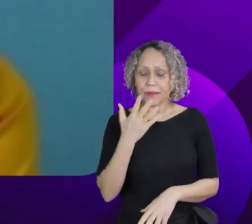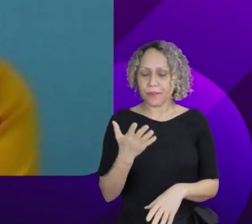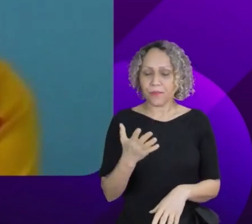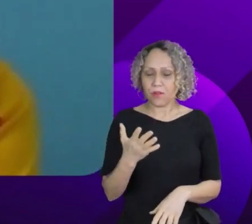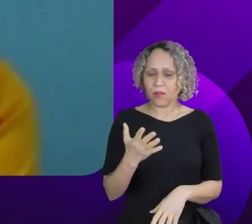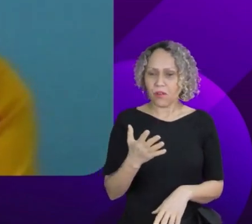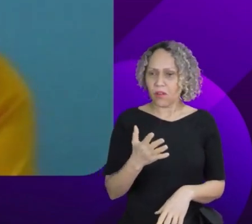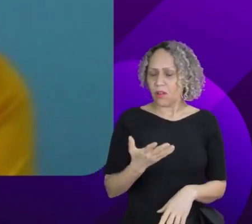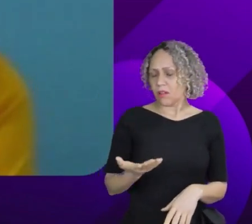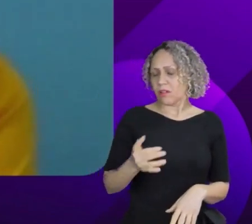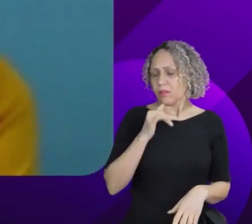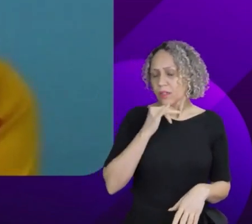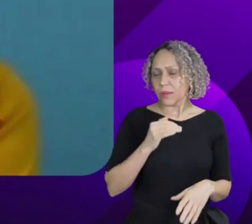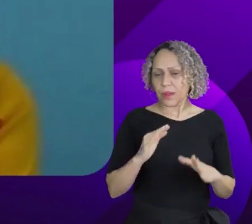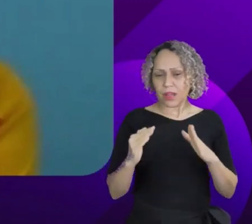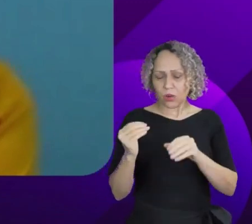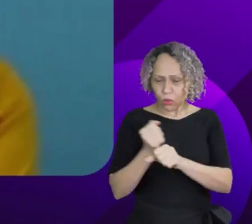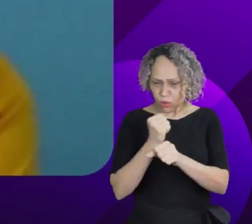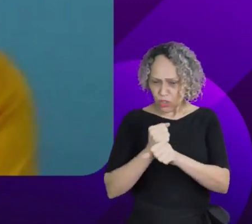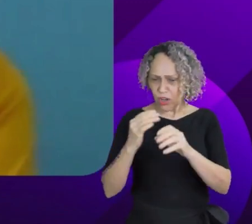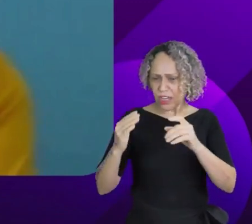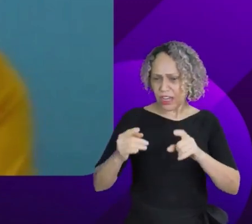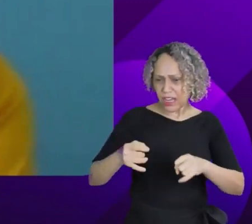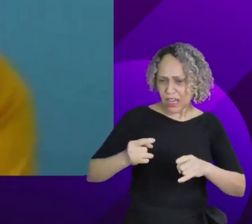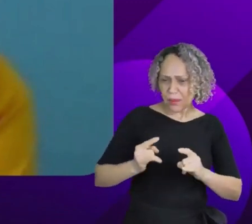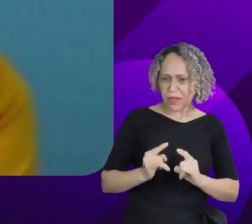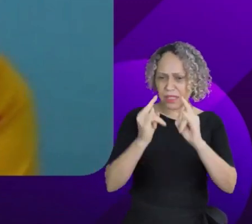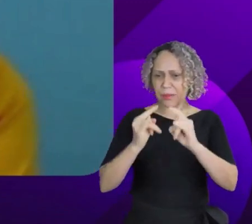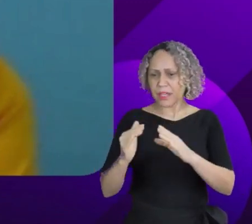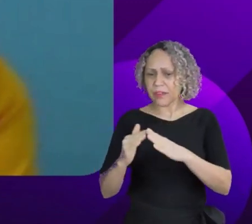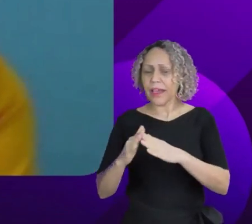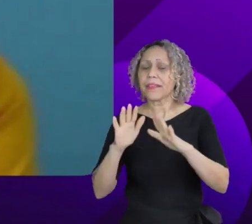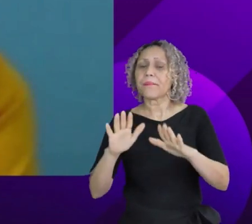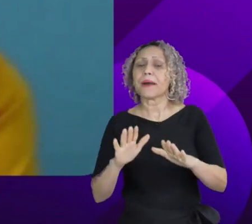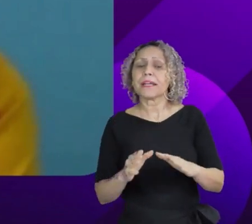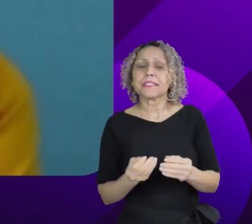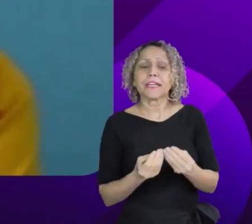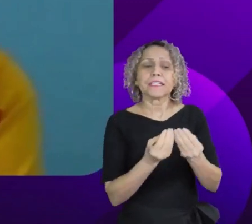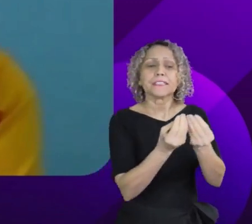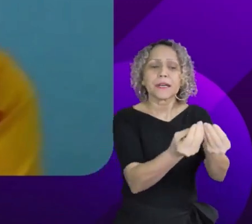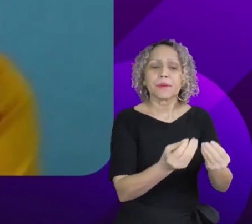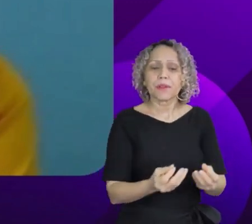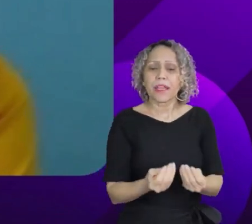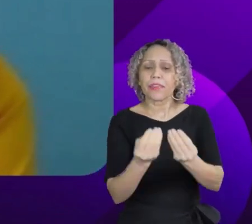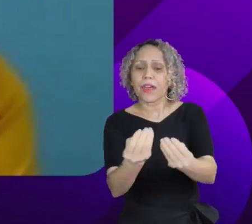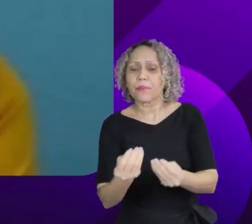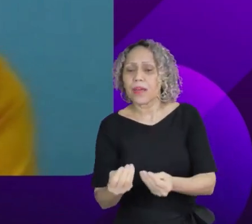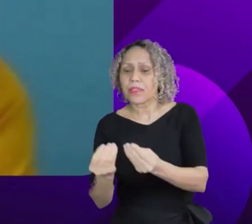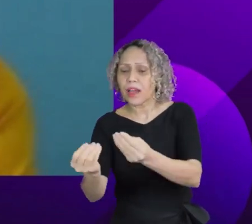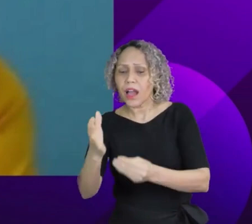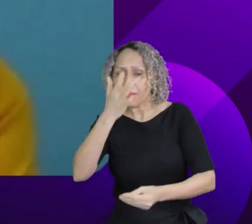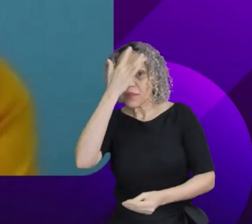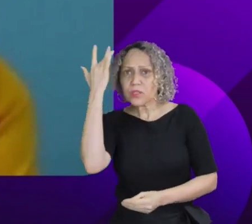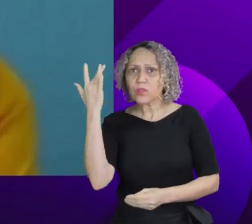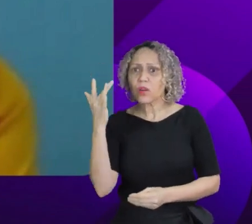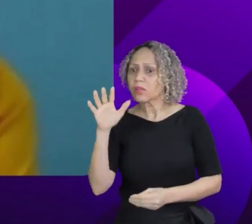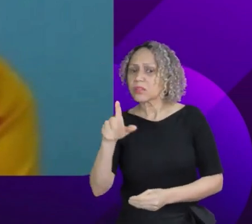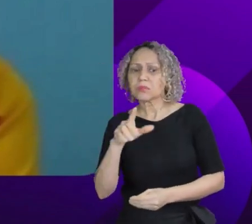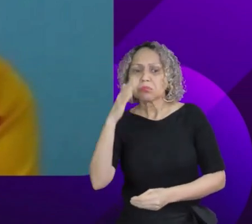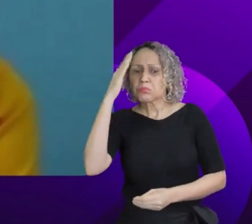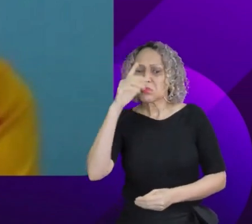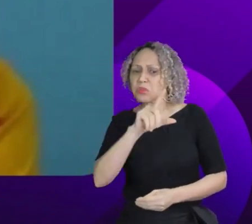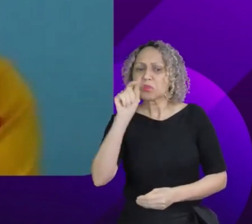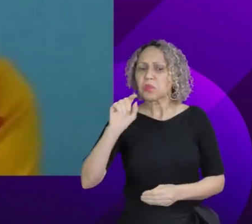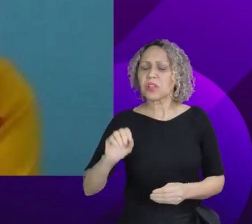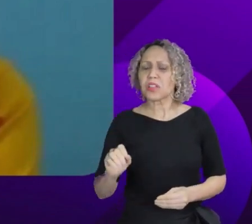da escola do filho, longe da clínica da família, longe de tudo. Então, peço mais uma vez que as companheiras aí